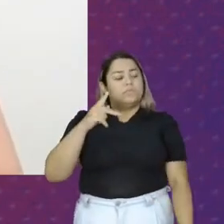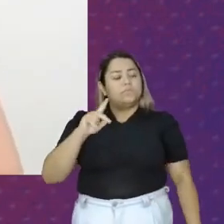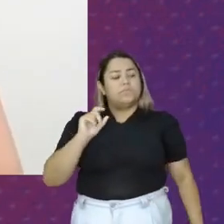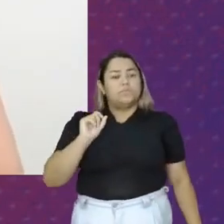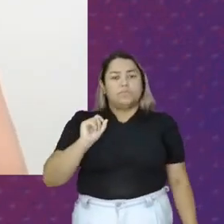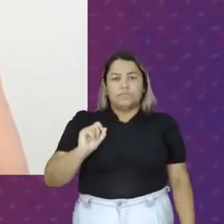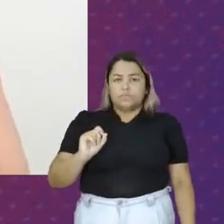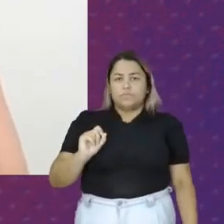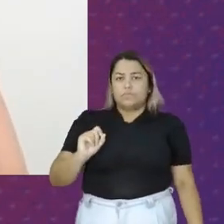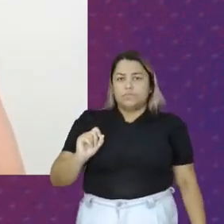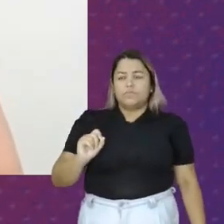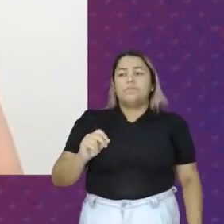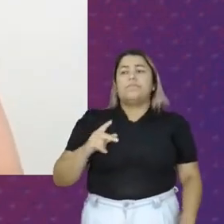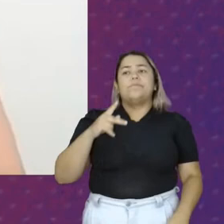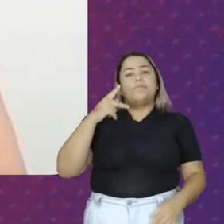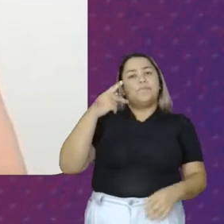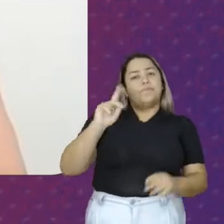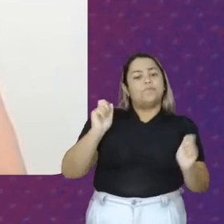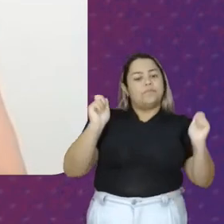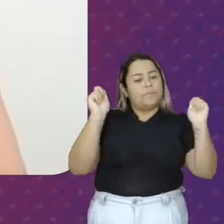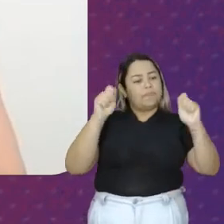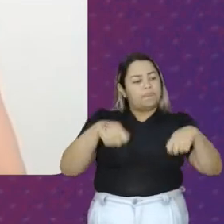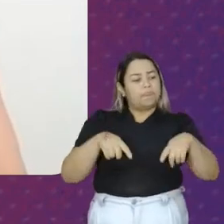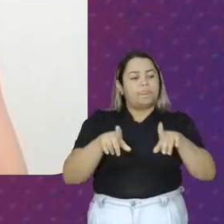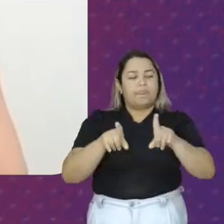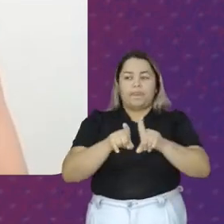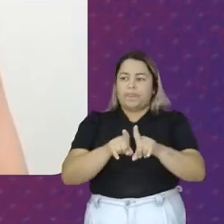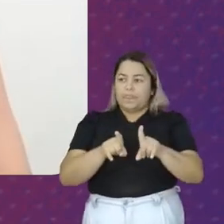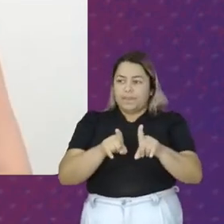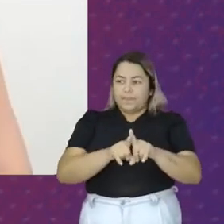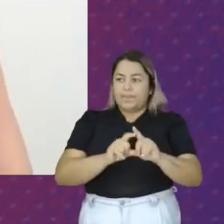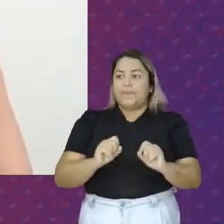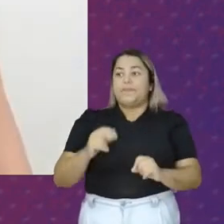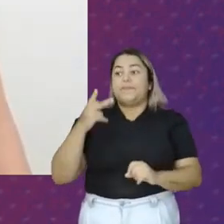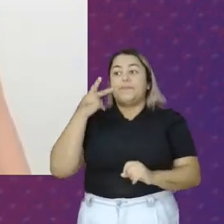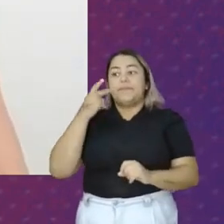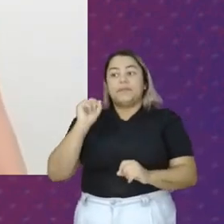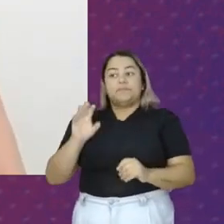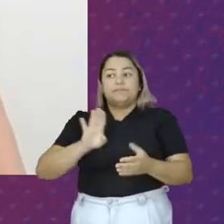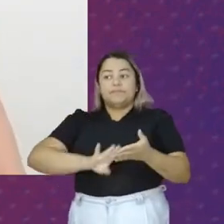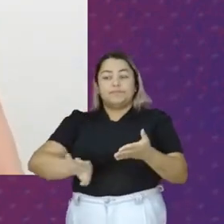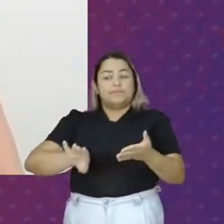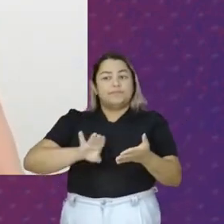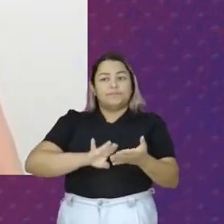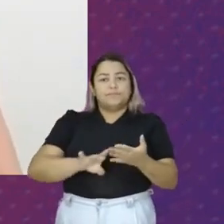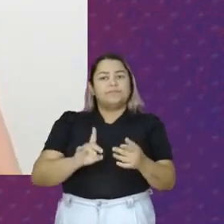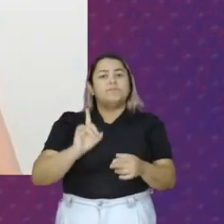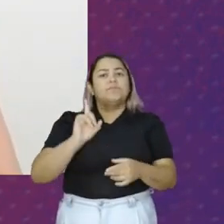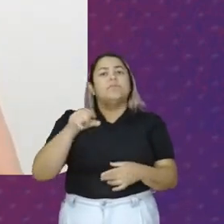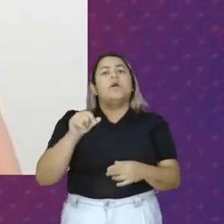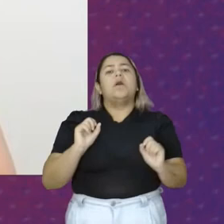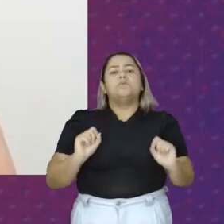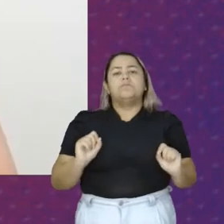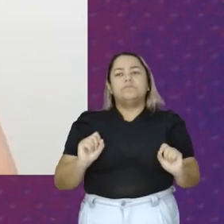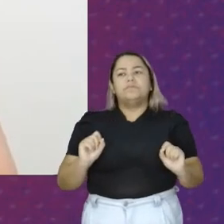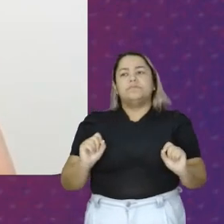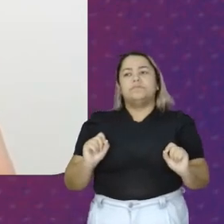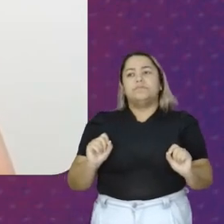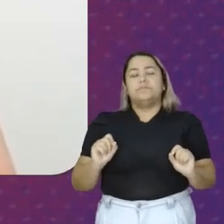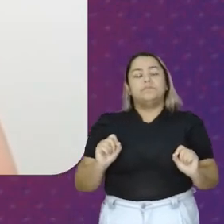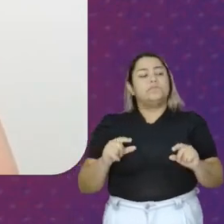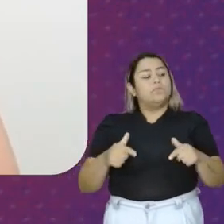perfil, sobre as suas necessidades, para eliminar as barreiras. Quais são as barreiras? As barreiras